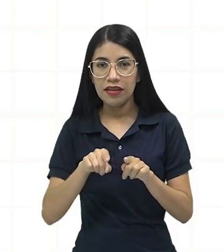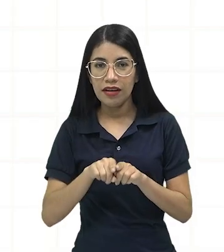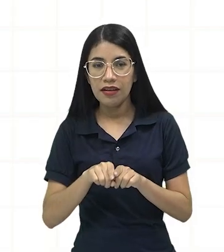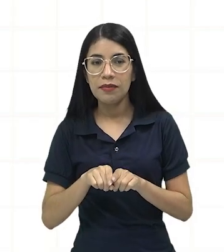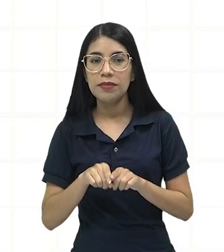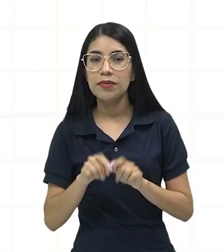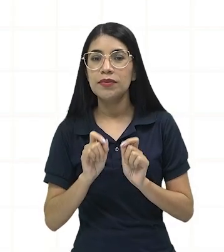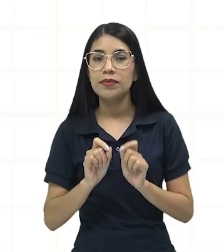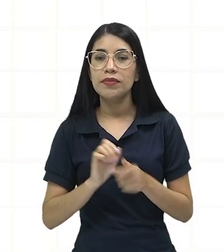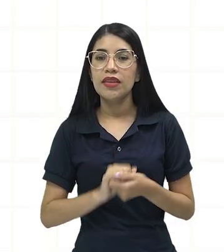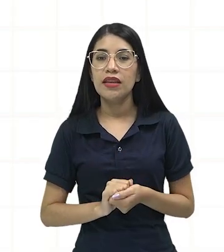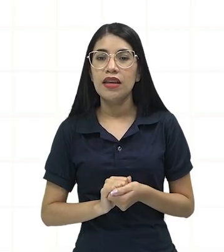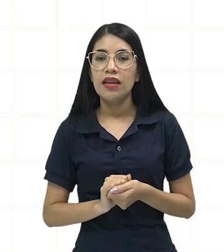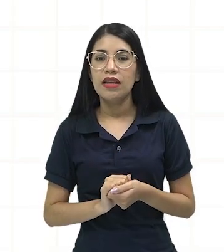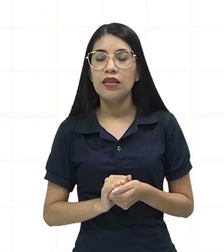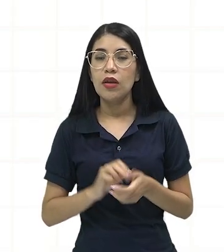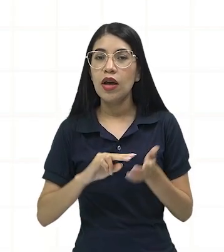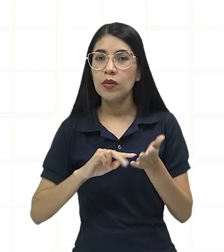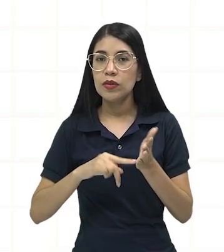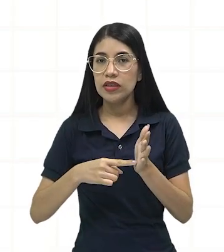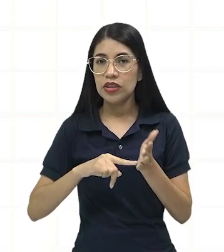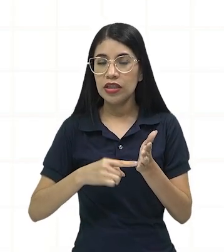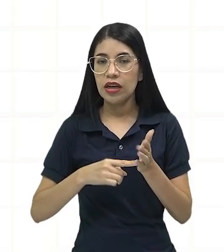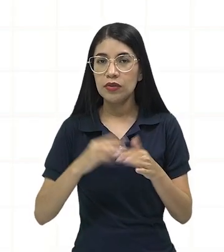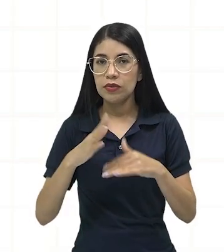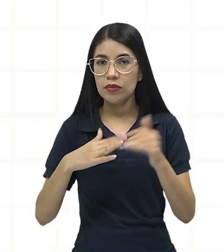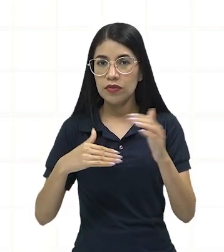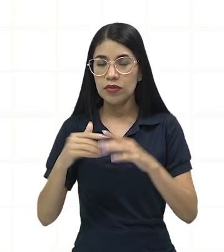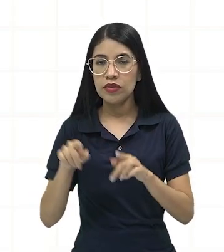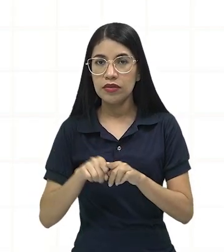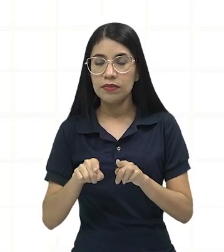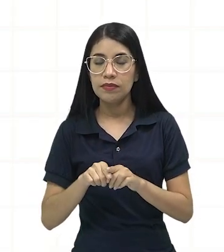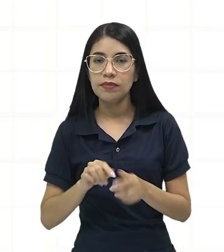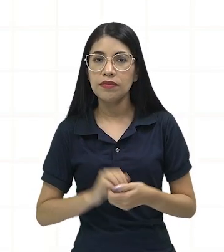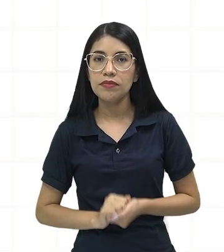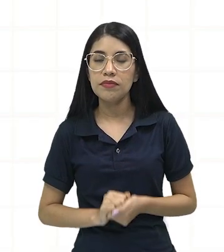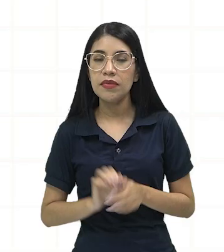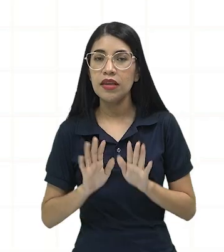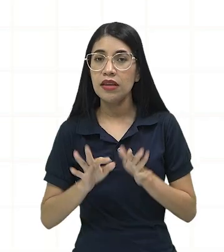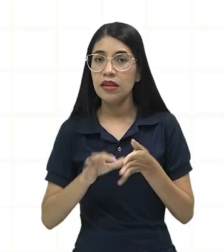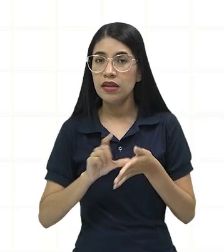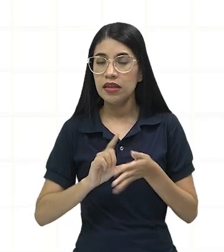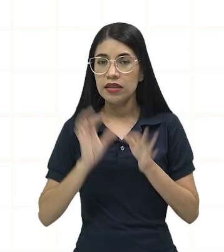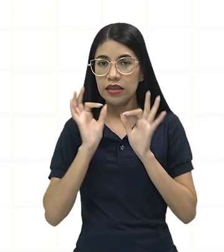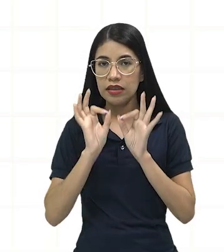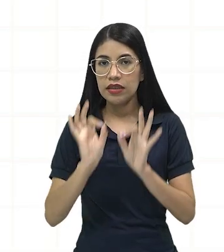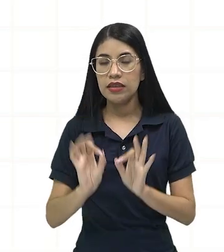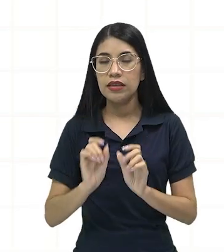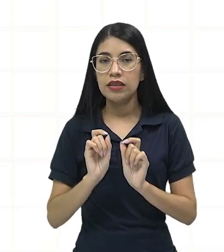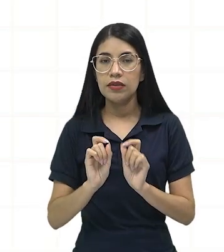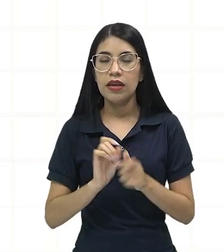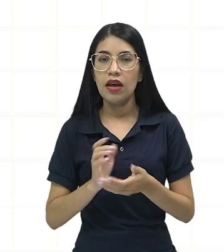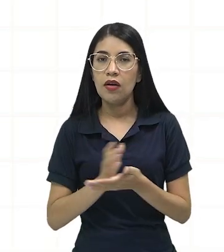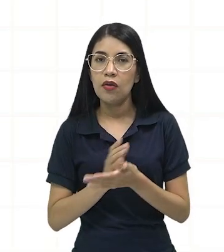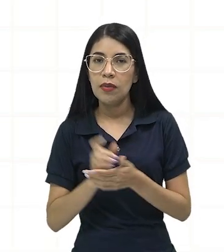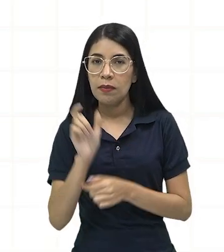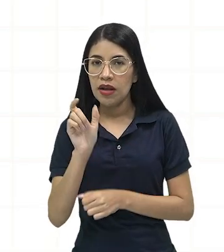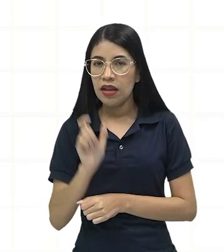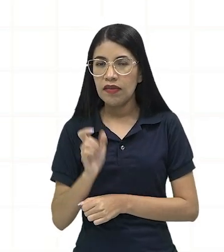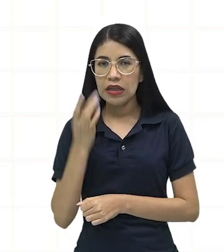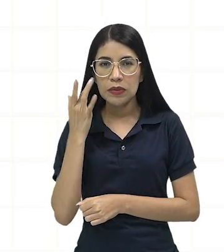de profissões. Senhores, eu vou chamar a atenção de vocês, primeiramente, tá? Para algumas palavras que talvez a gente não tenha